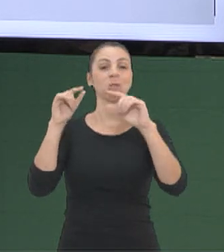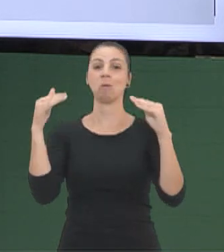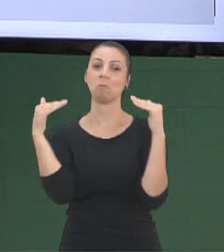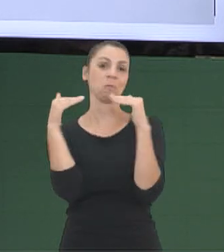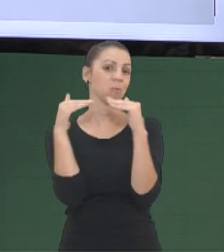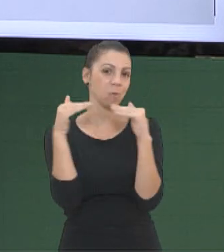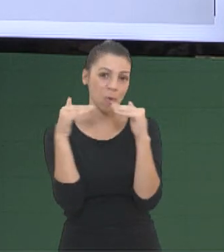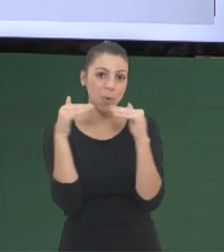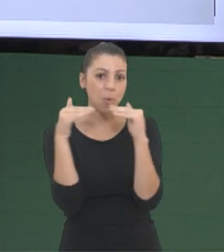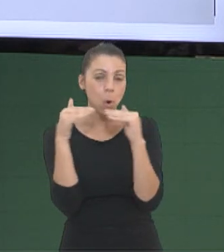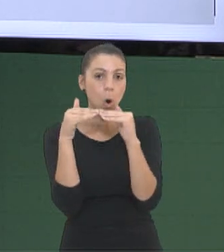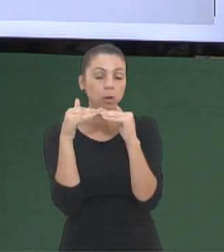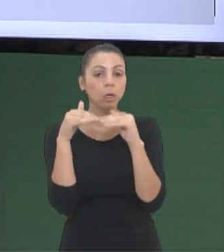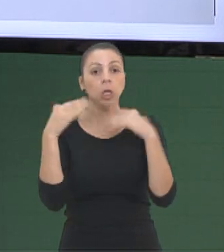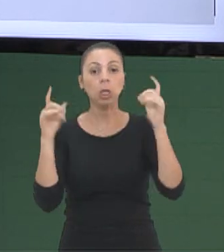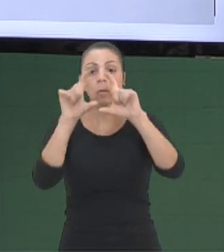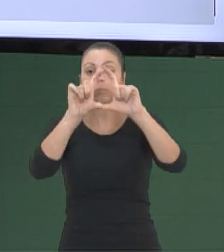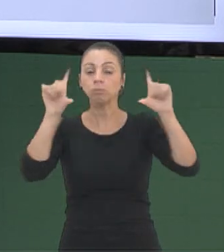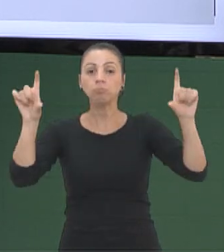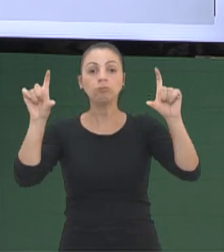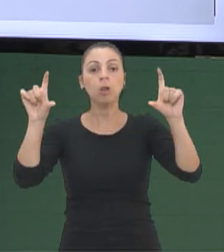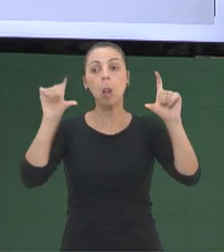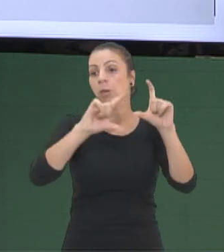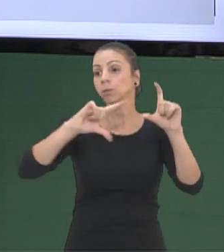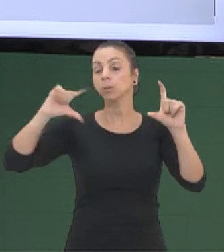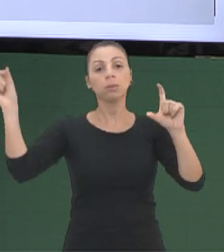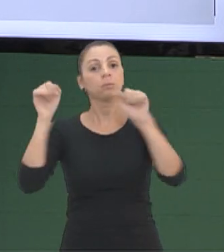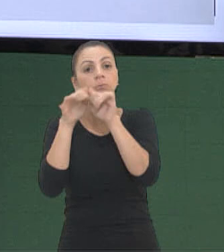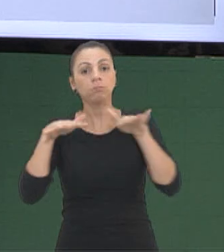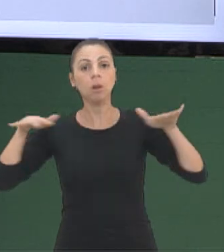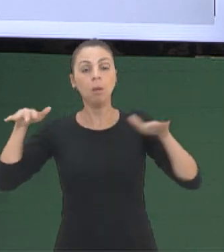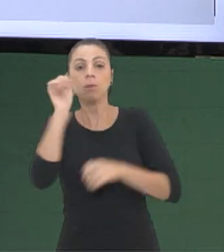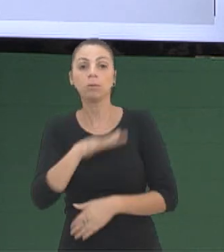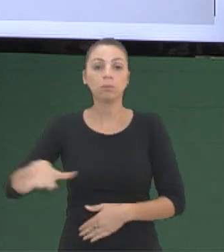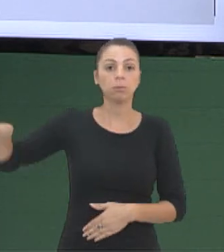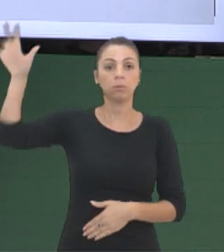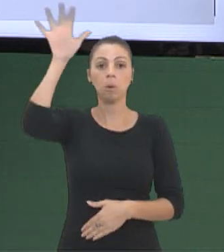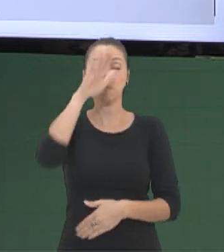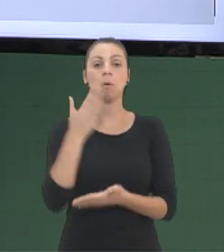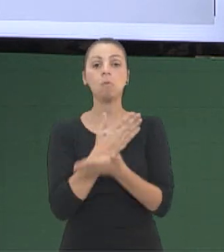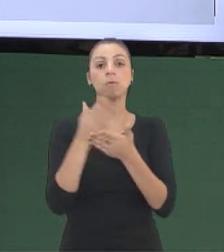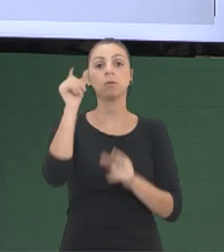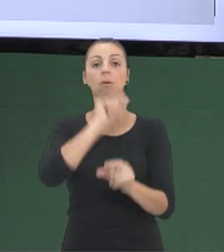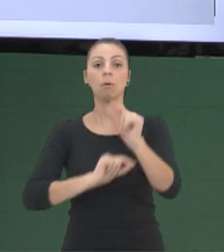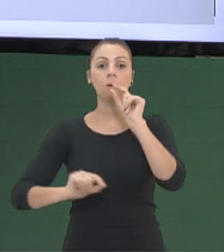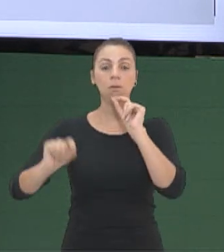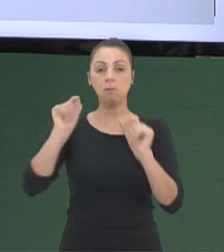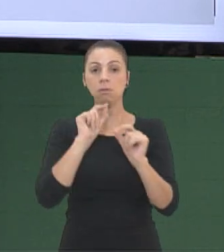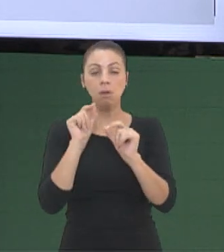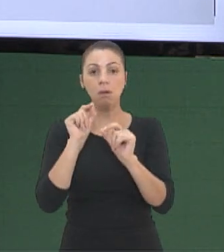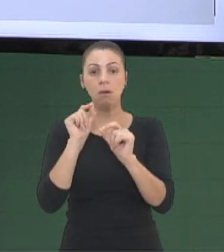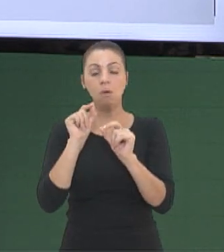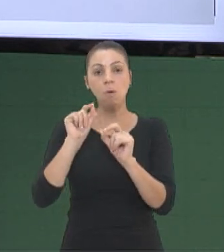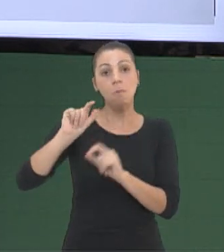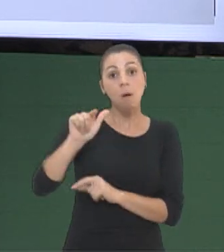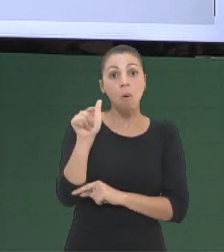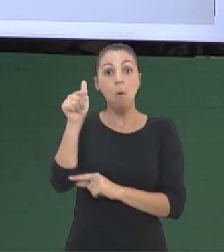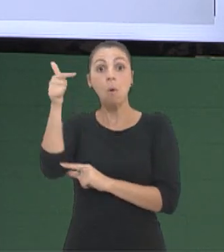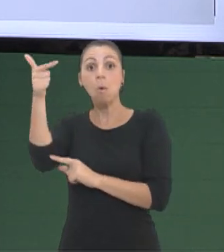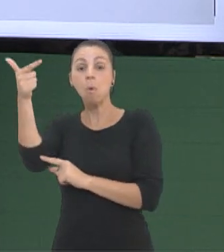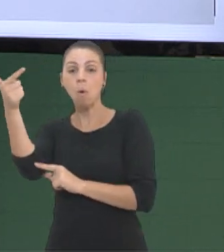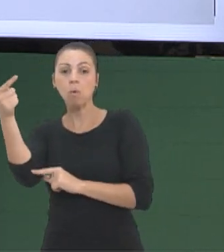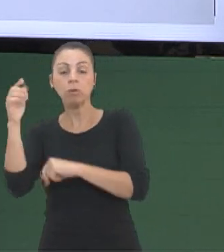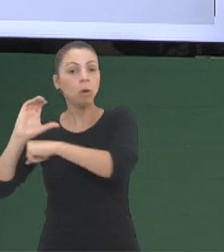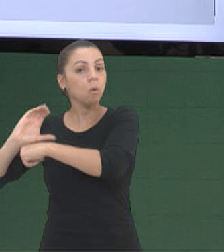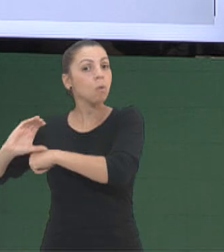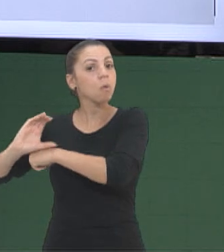se retirar em uma Assembleia Nacional para dar início à construção de uma Constituição